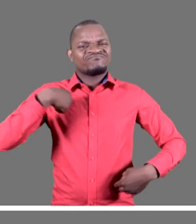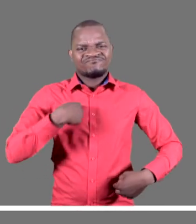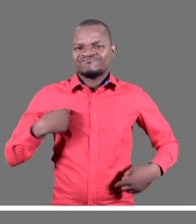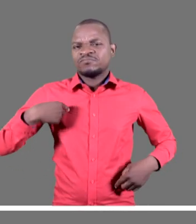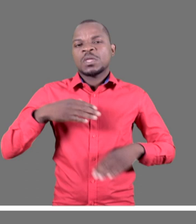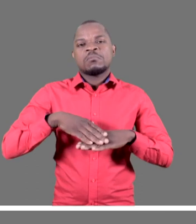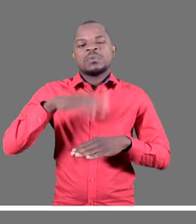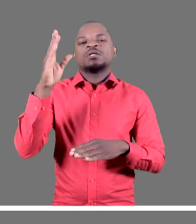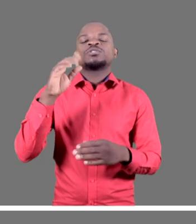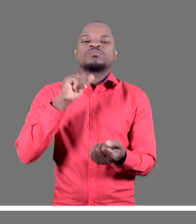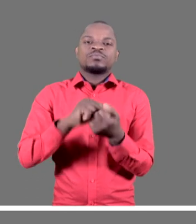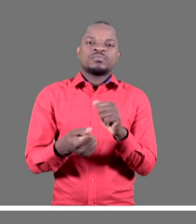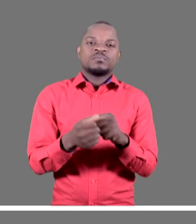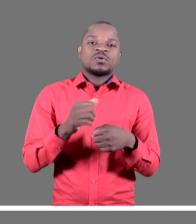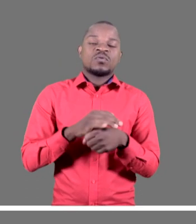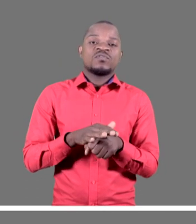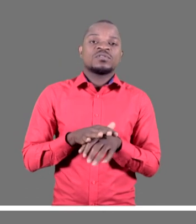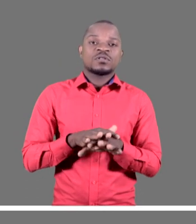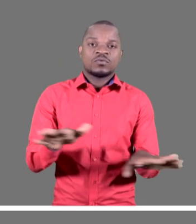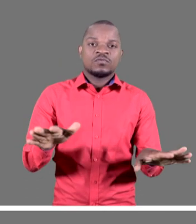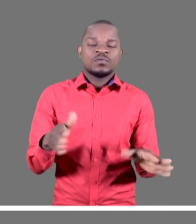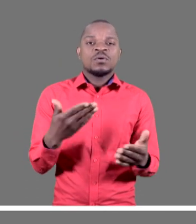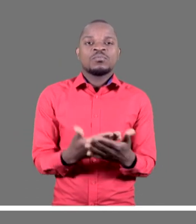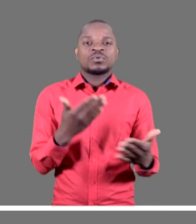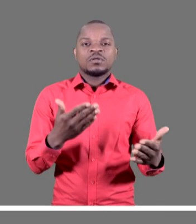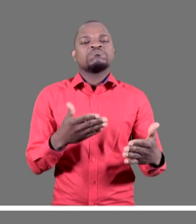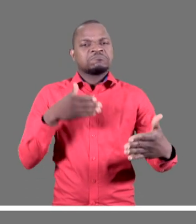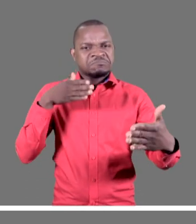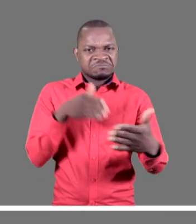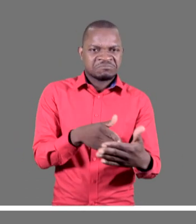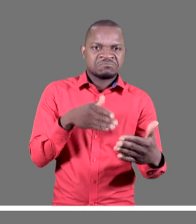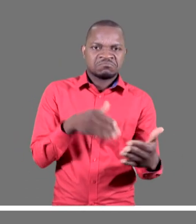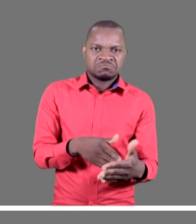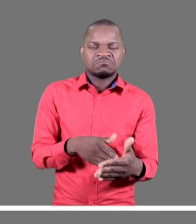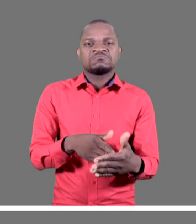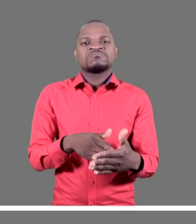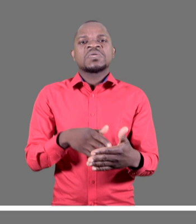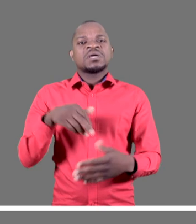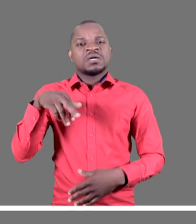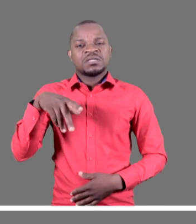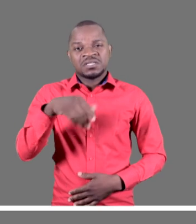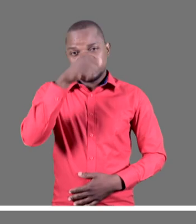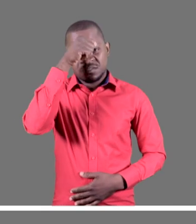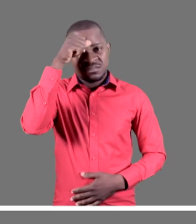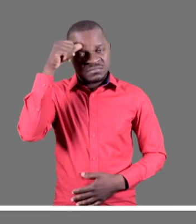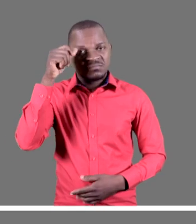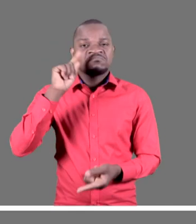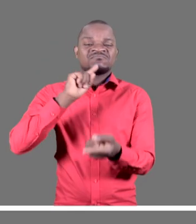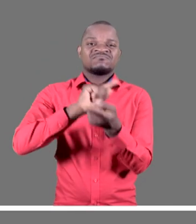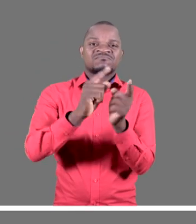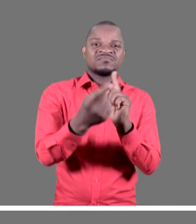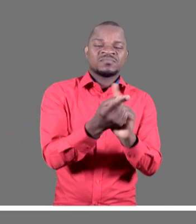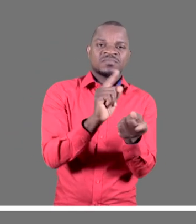Tendo em conta que o Covid não só limita os movimentos, a aproximação, a